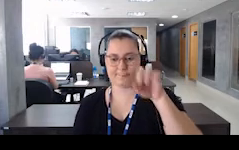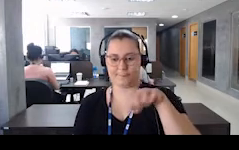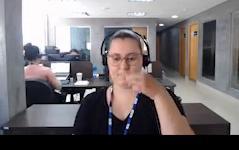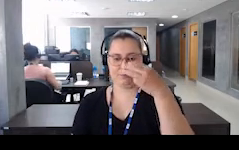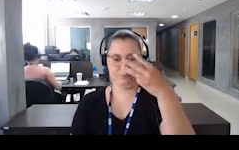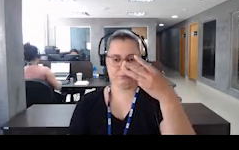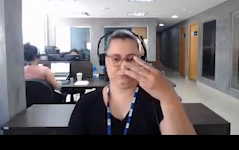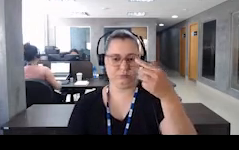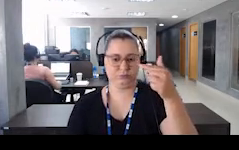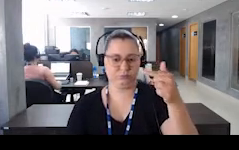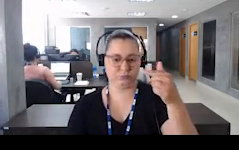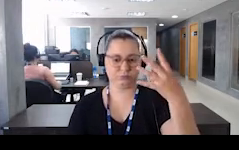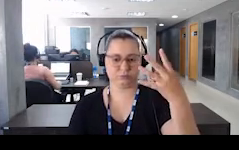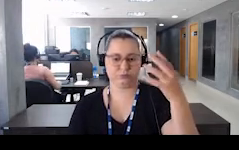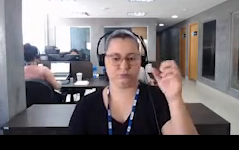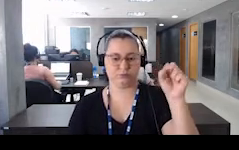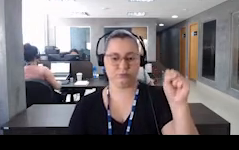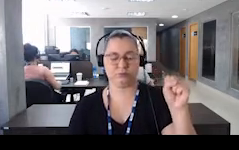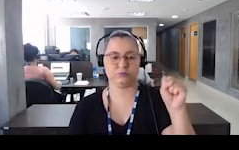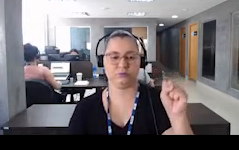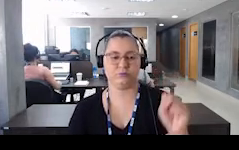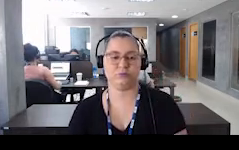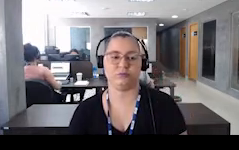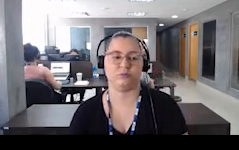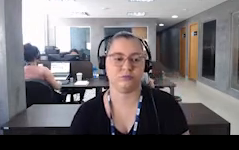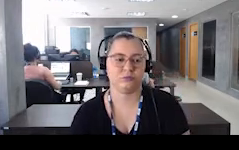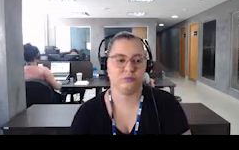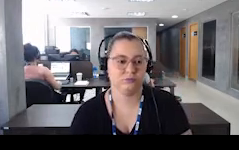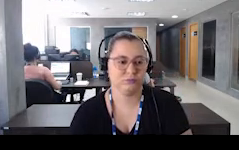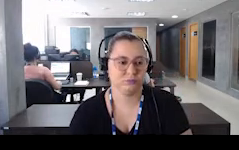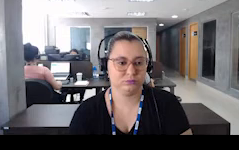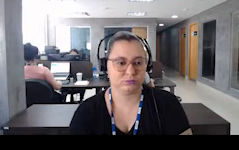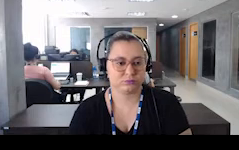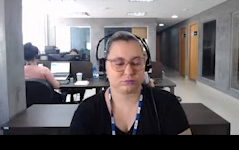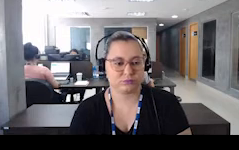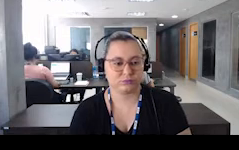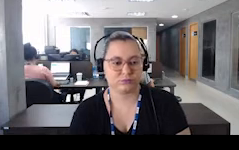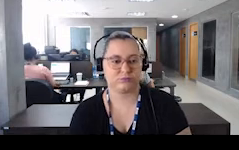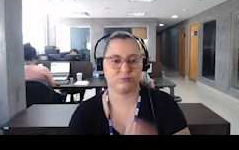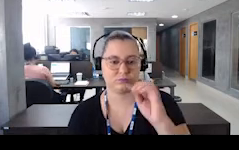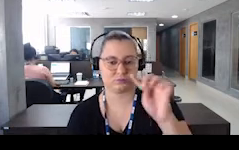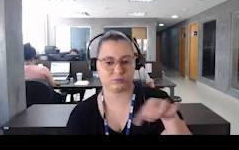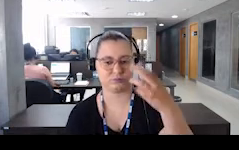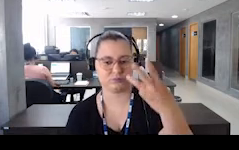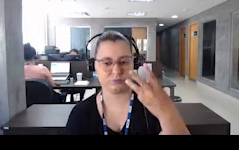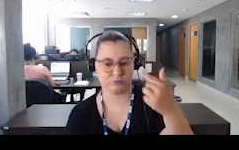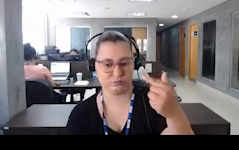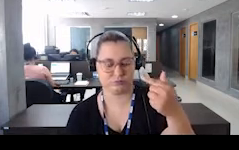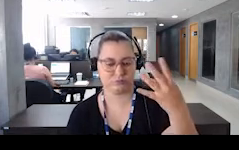0,3748. Vou colocar aqui, ó. Então, R1,